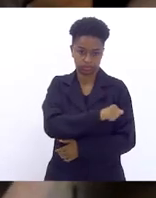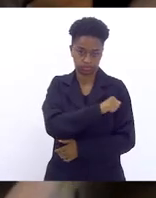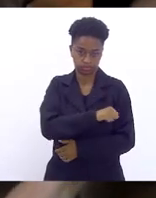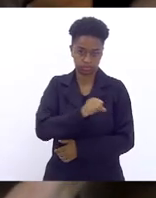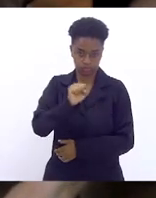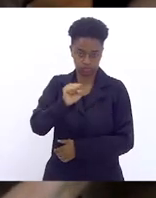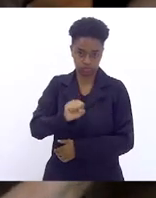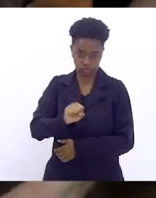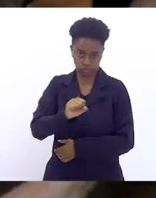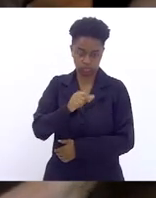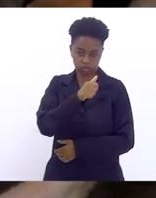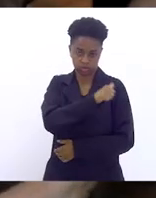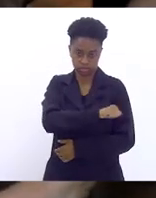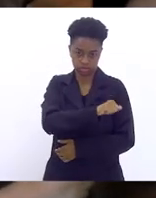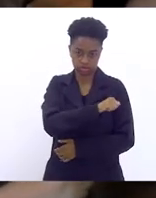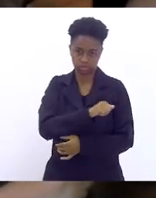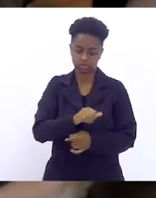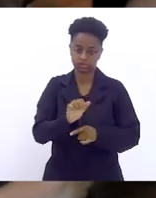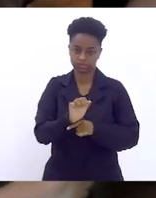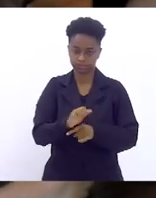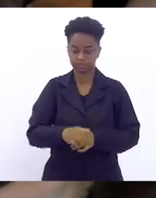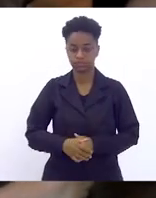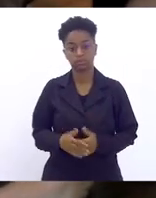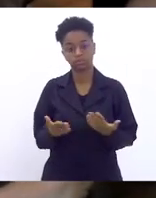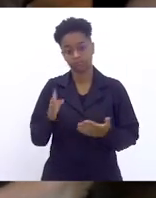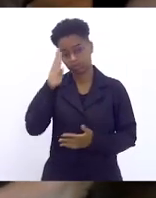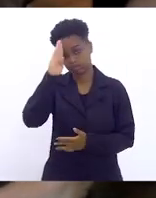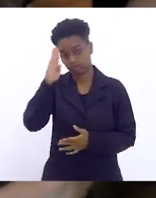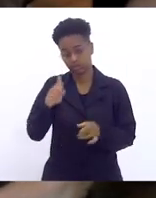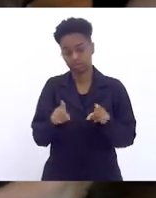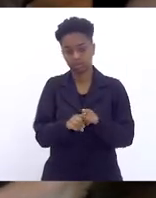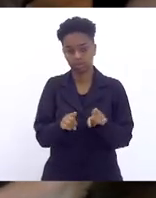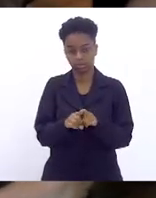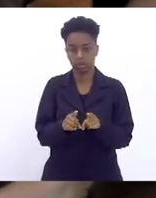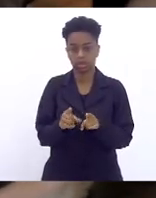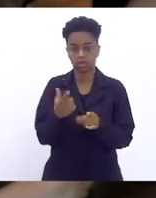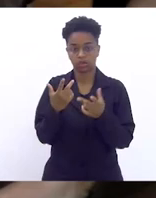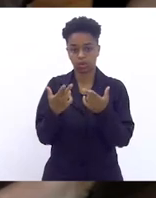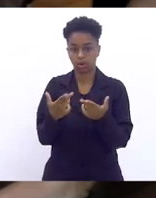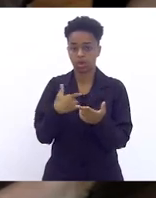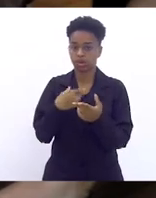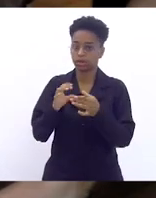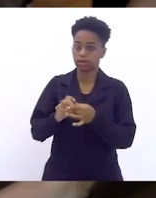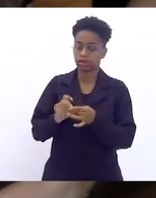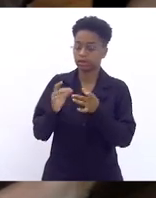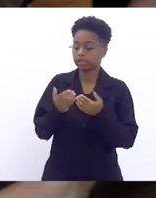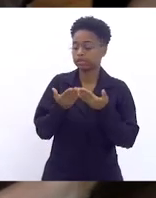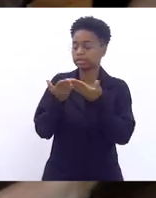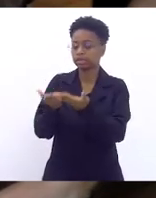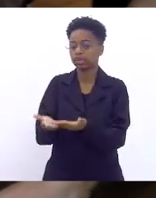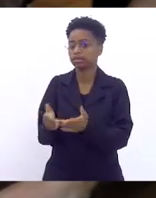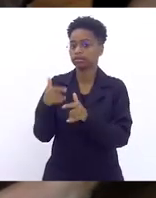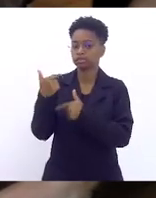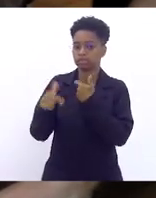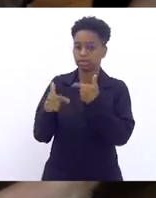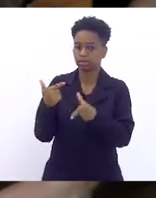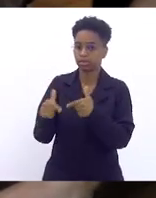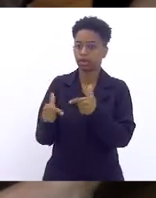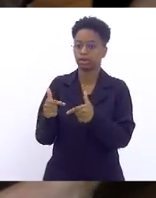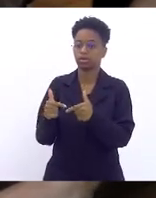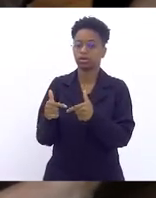essa é uma questão fundamental assim como também deixei nas mãos dele o trabalho que foi desenvolvido